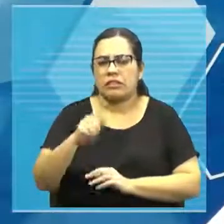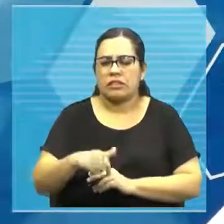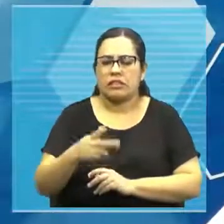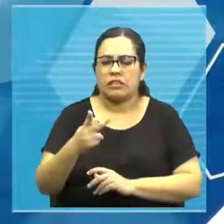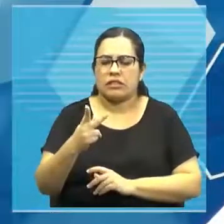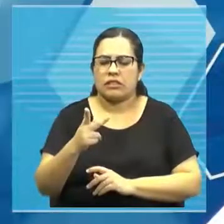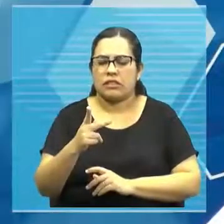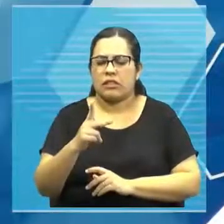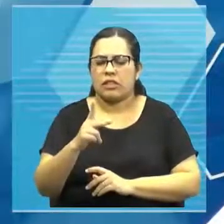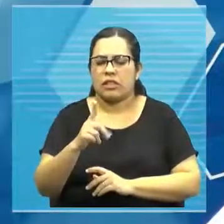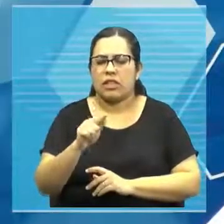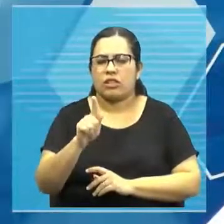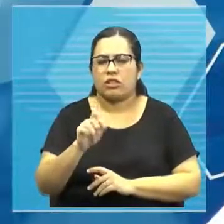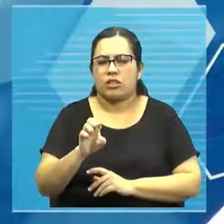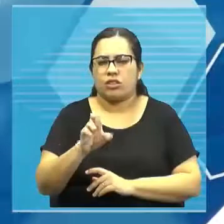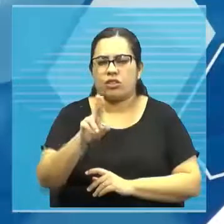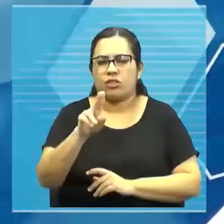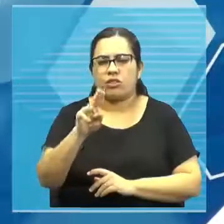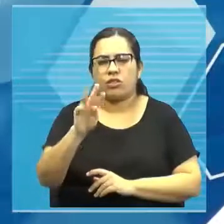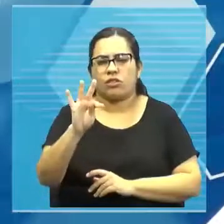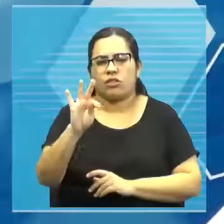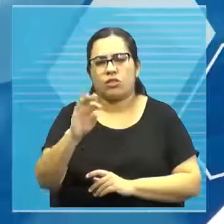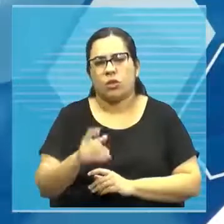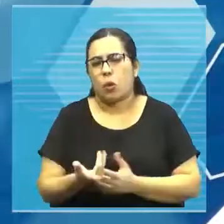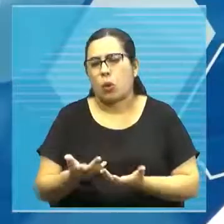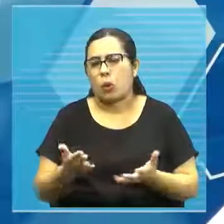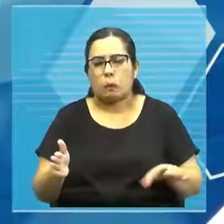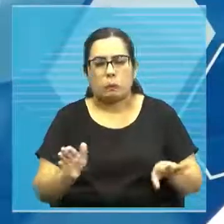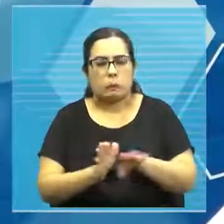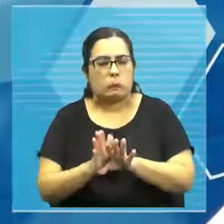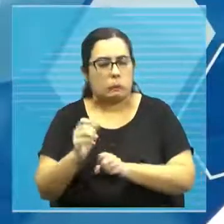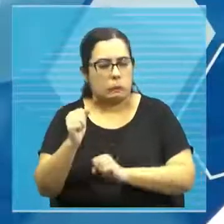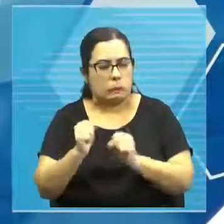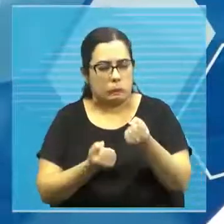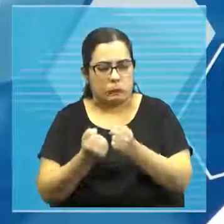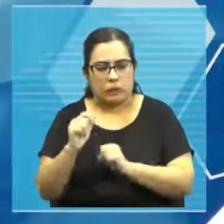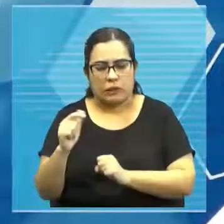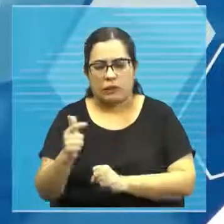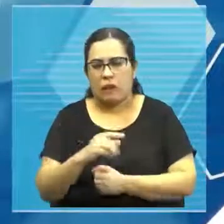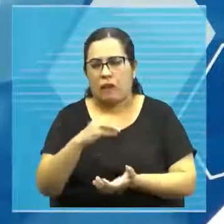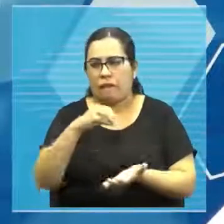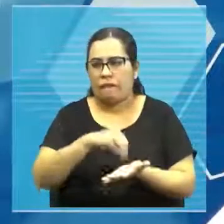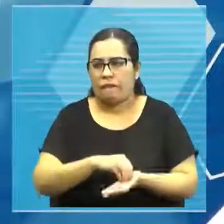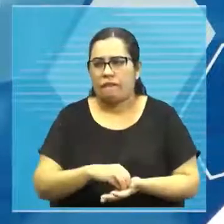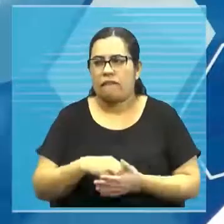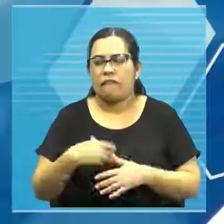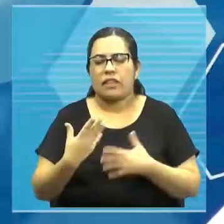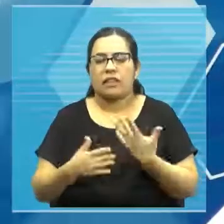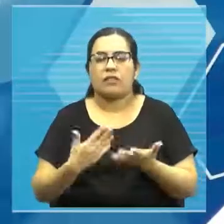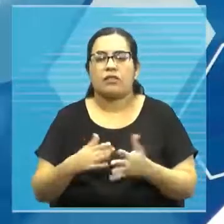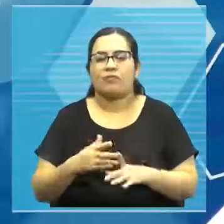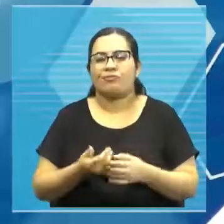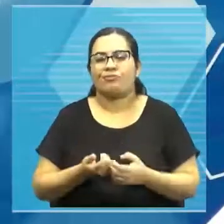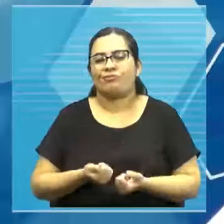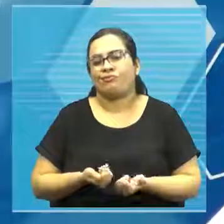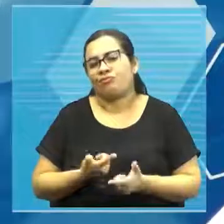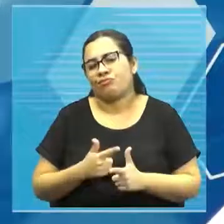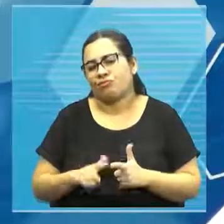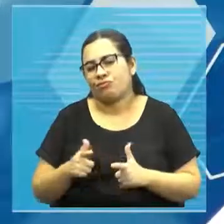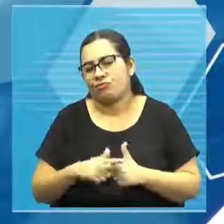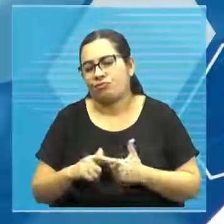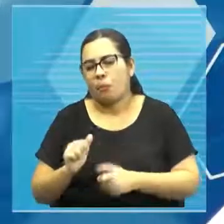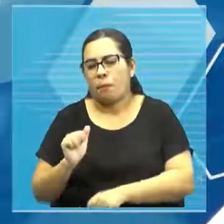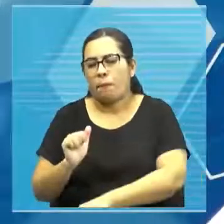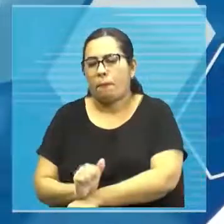deixam de chegar lá na fábrica da Peugeot E aí a gente vai ter um travamento de